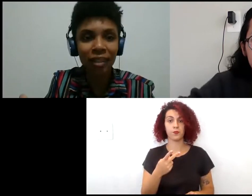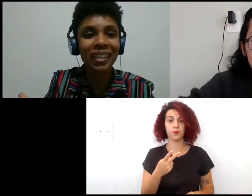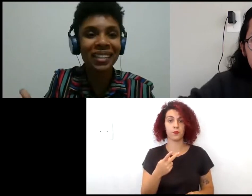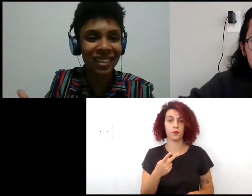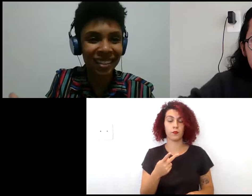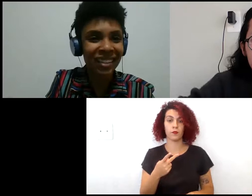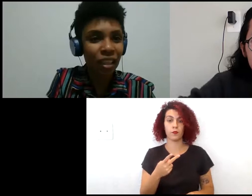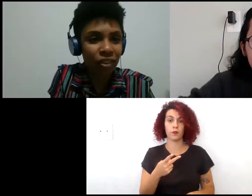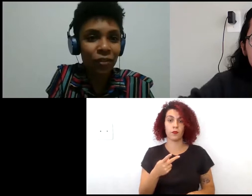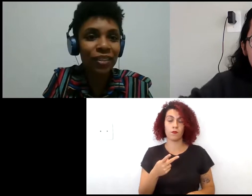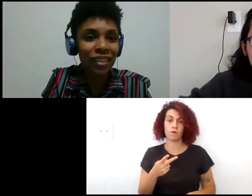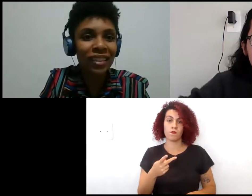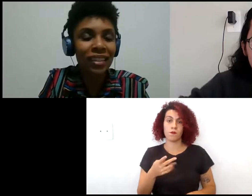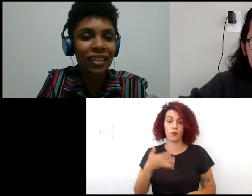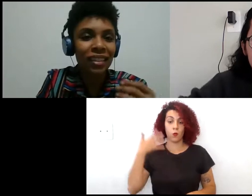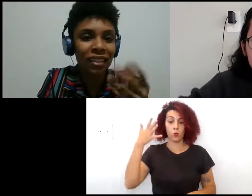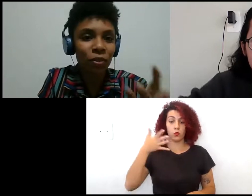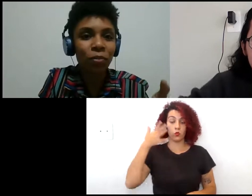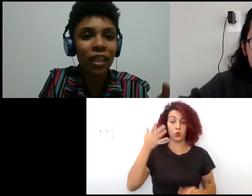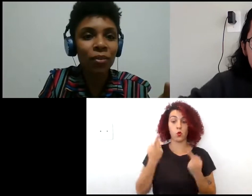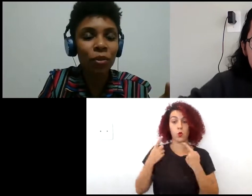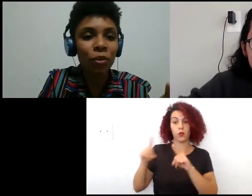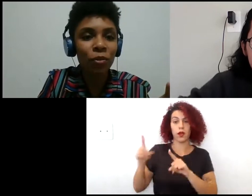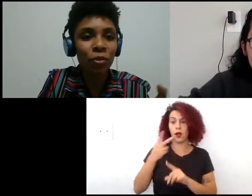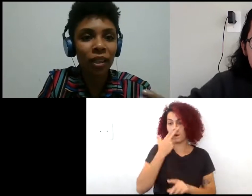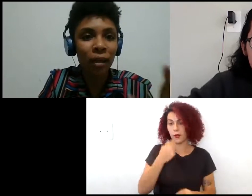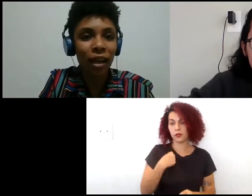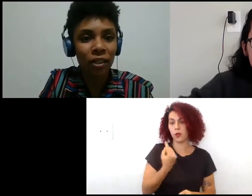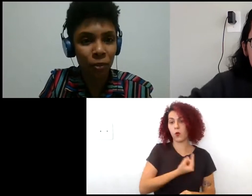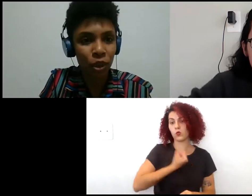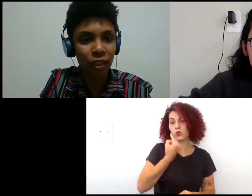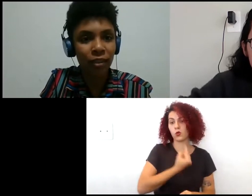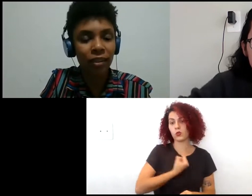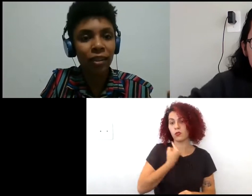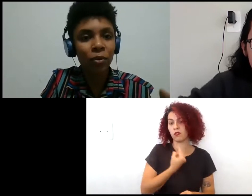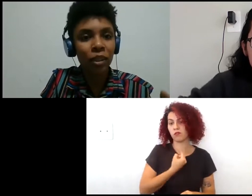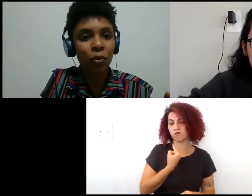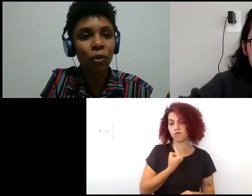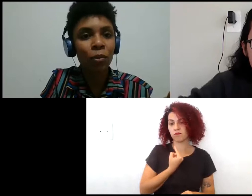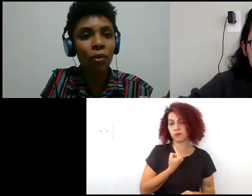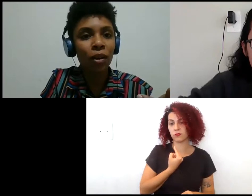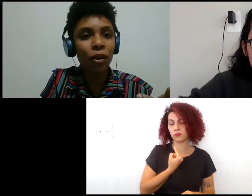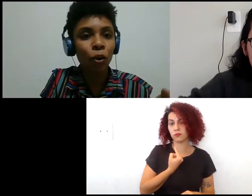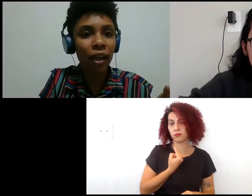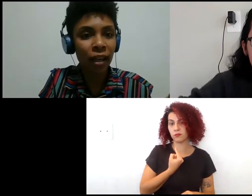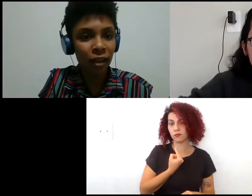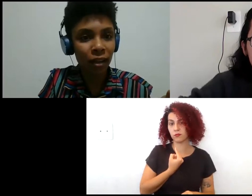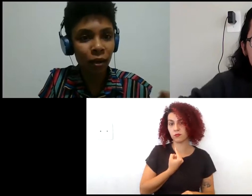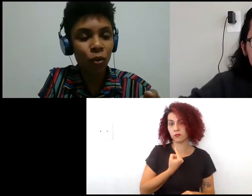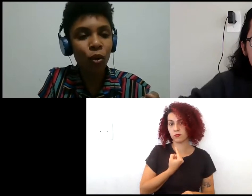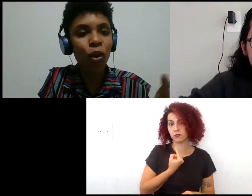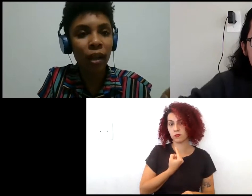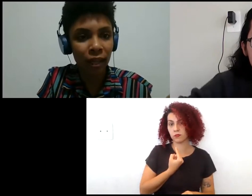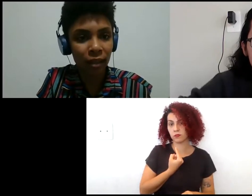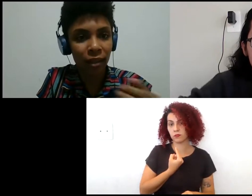sozinha está falando sozinha então não briga não tenho como quebrar hegemonia eu tenho como roer